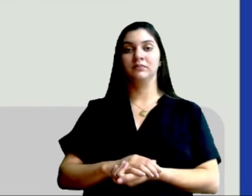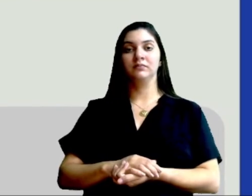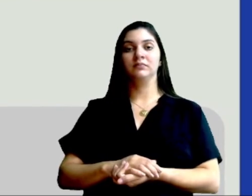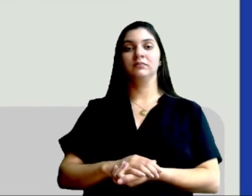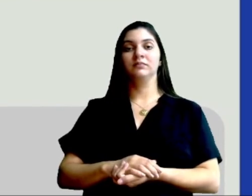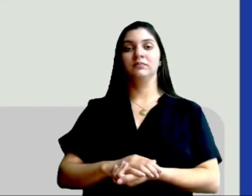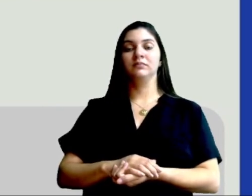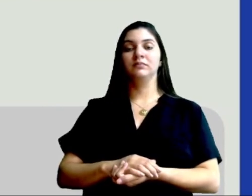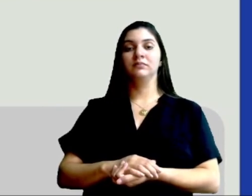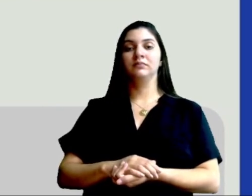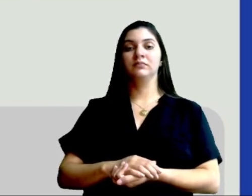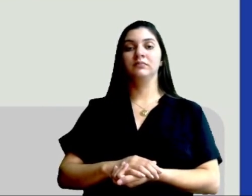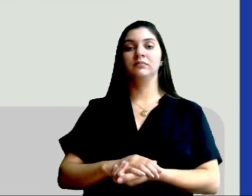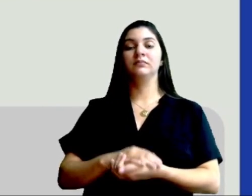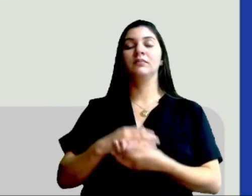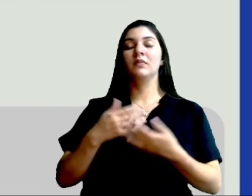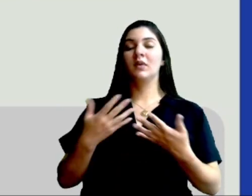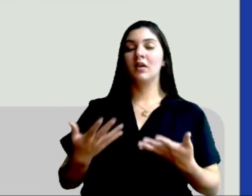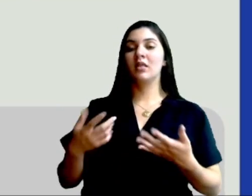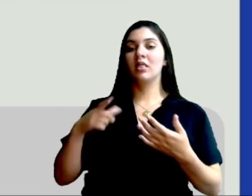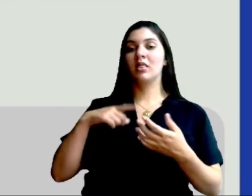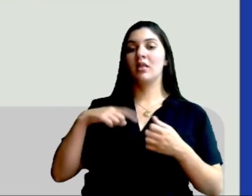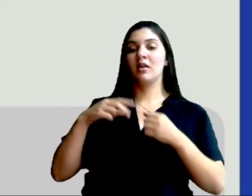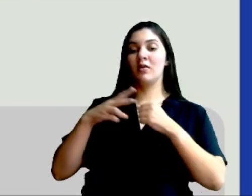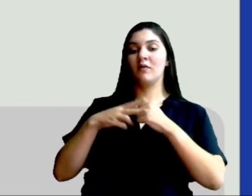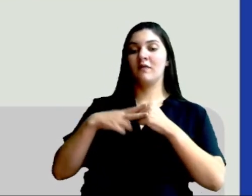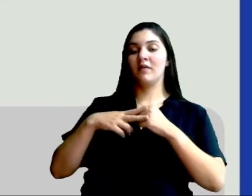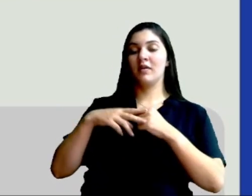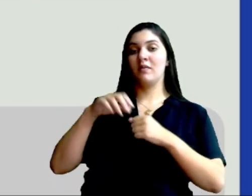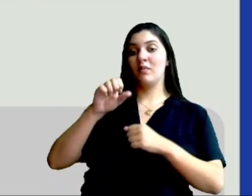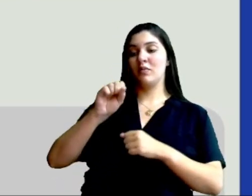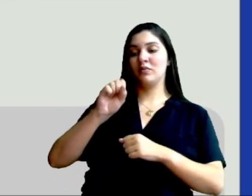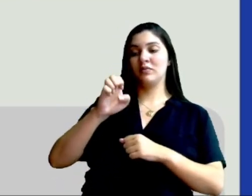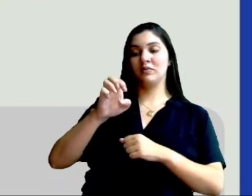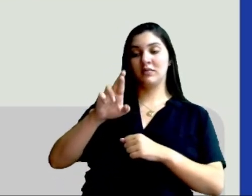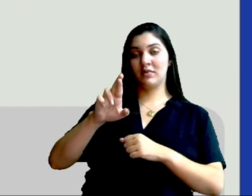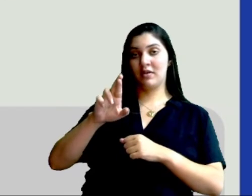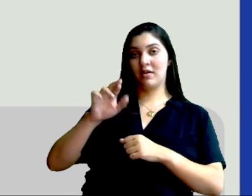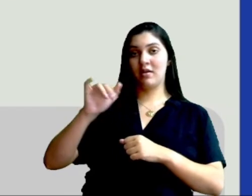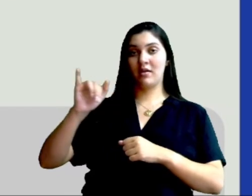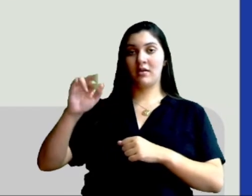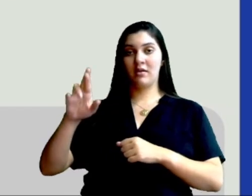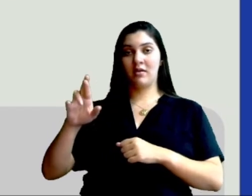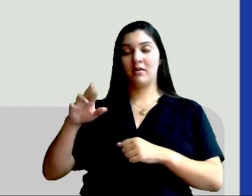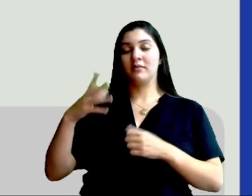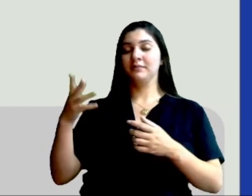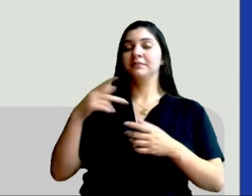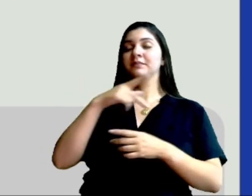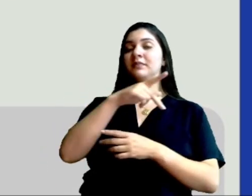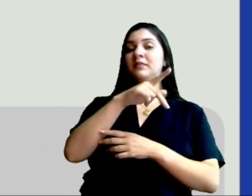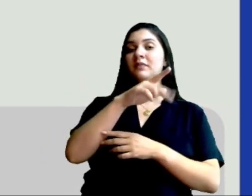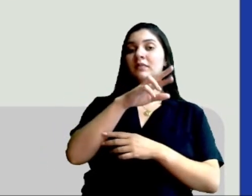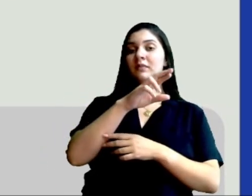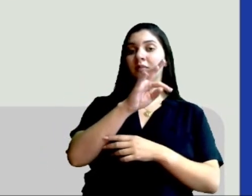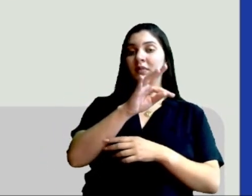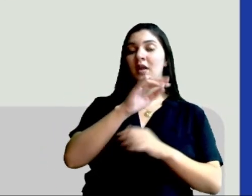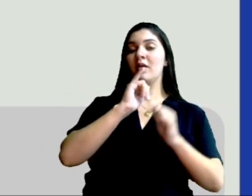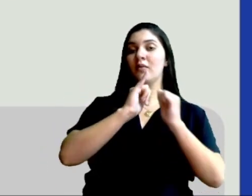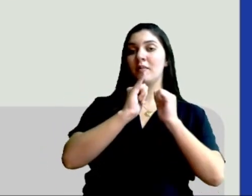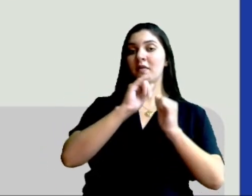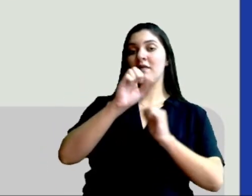estuvieram, certo? E aí o verbo ser e ir, no pretérito imperfeito do